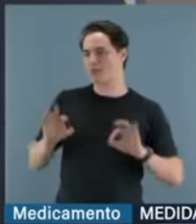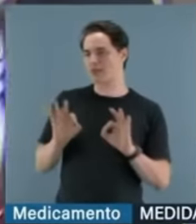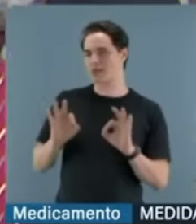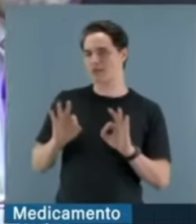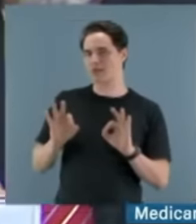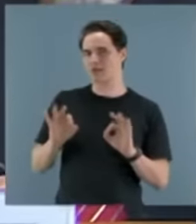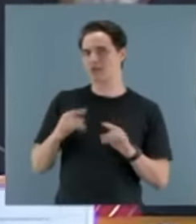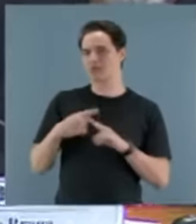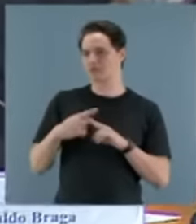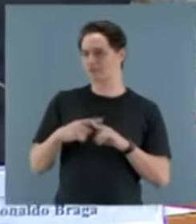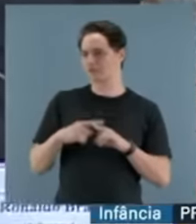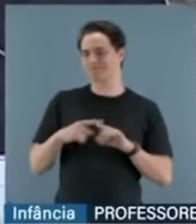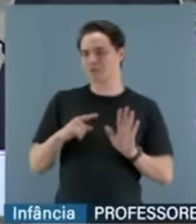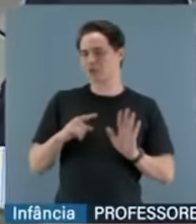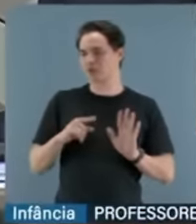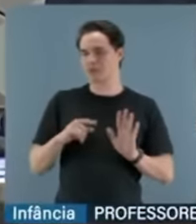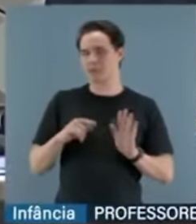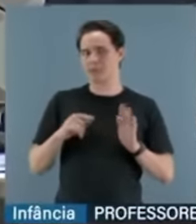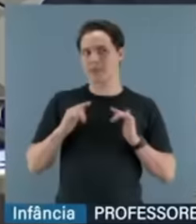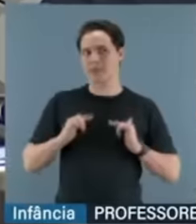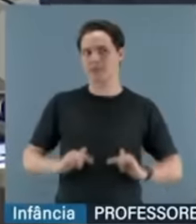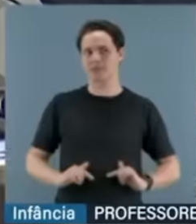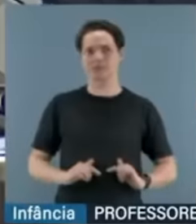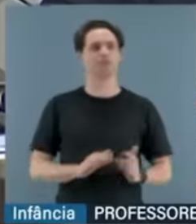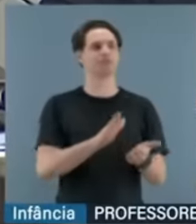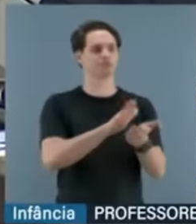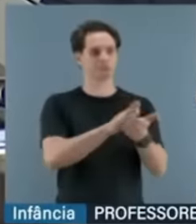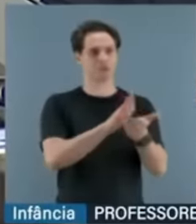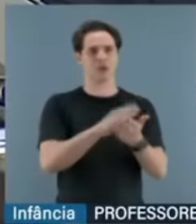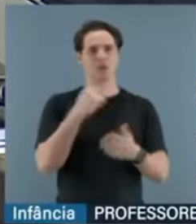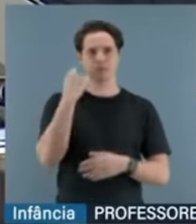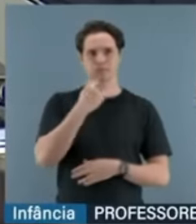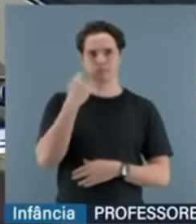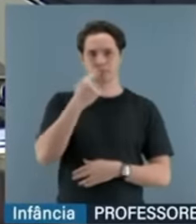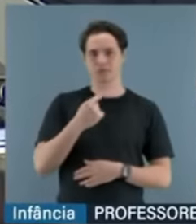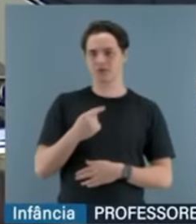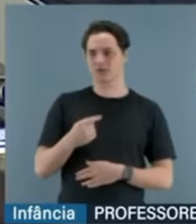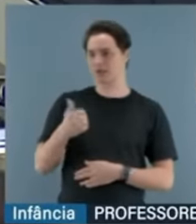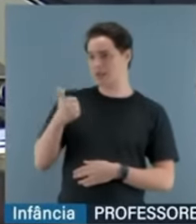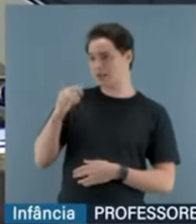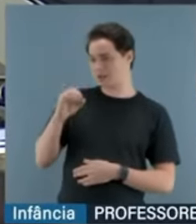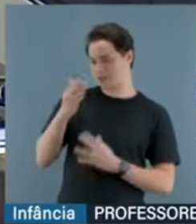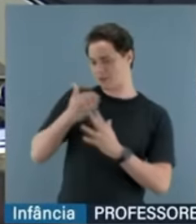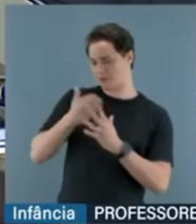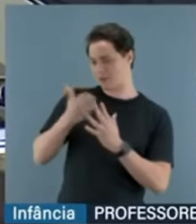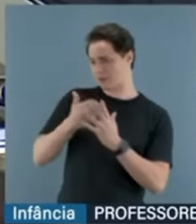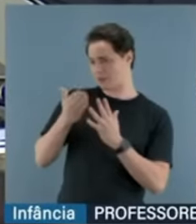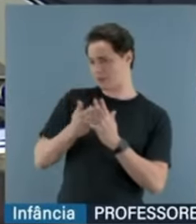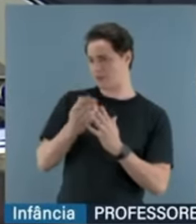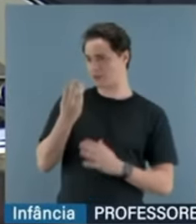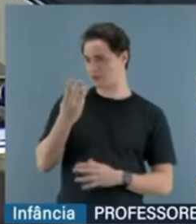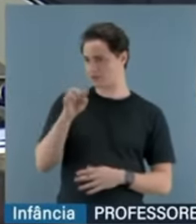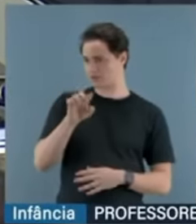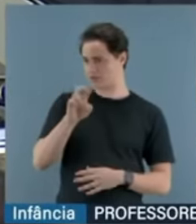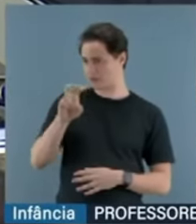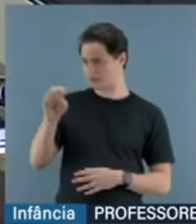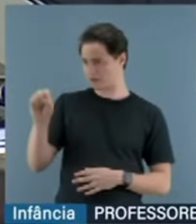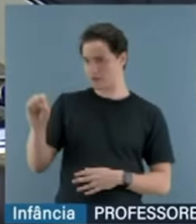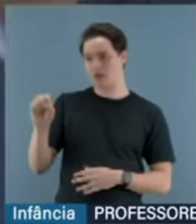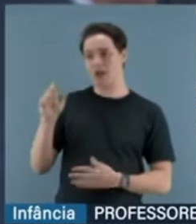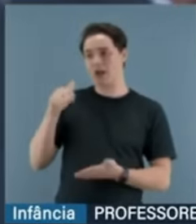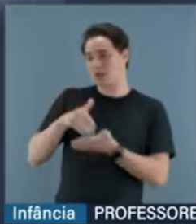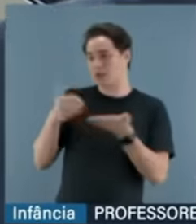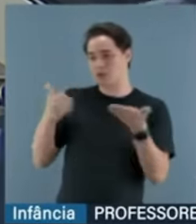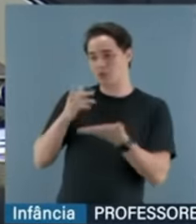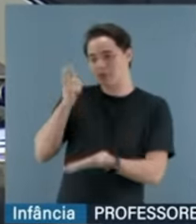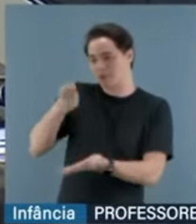bônus. Ele veio para o bônus. E o meu advogado... Parabéns, doutor. São 10 parcelas de 3.500, foi feito uma parcela só até hoje,